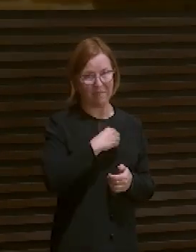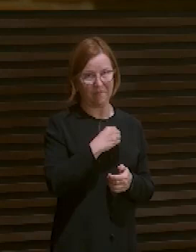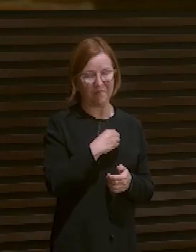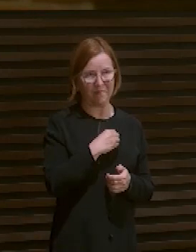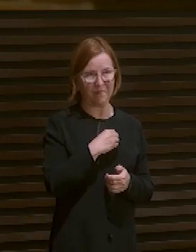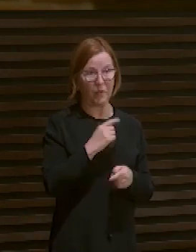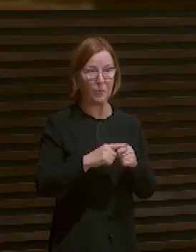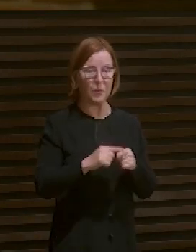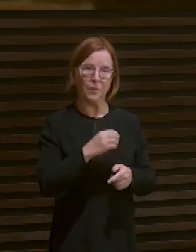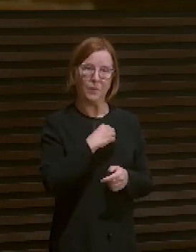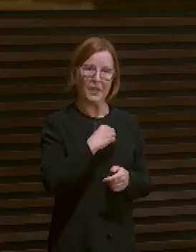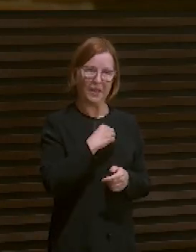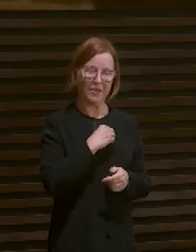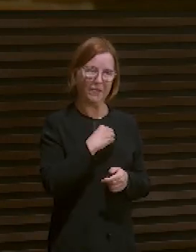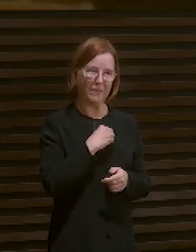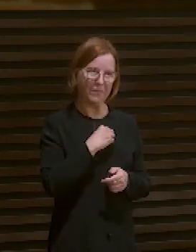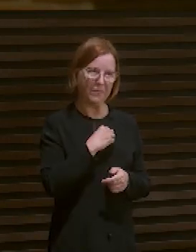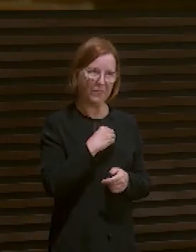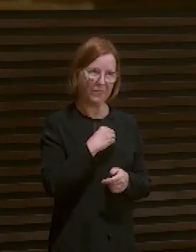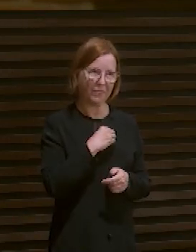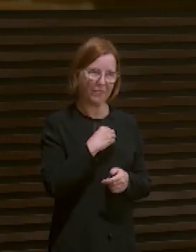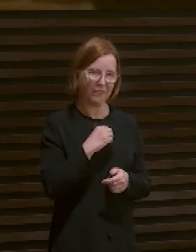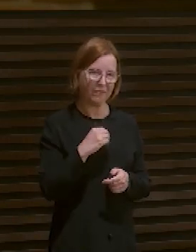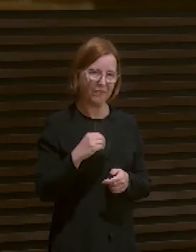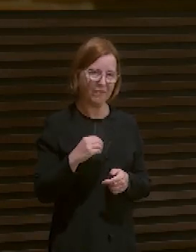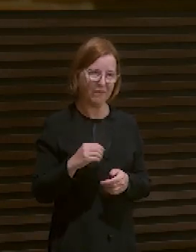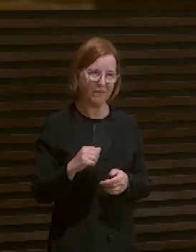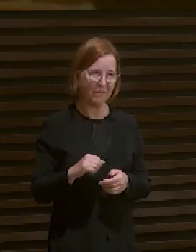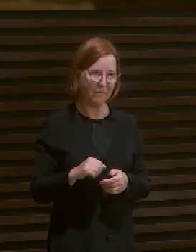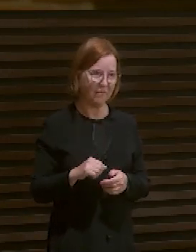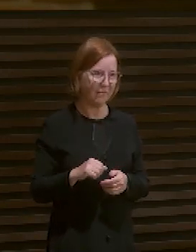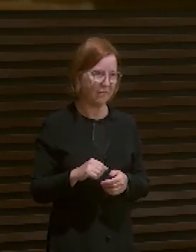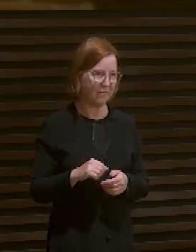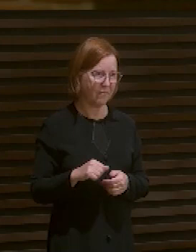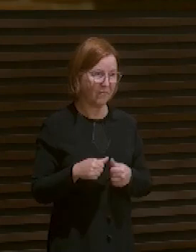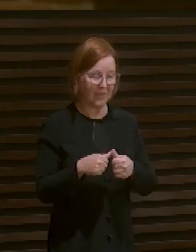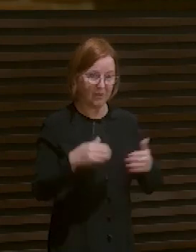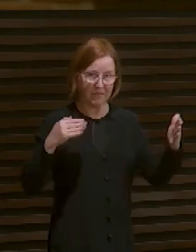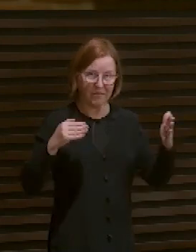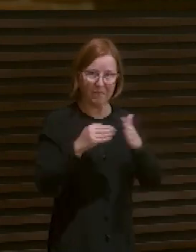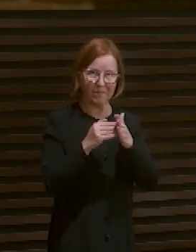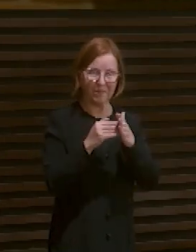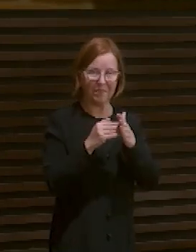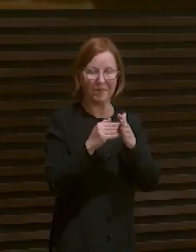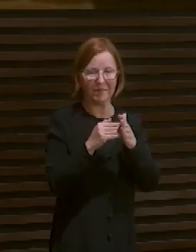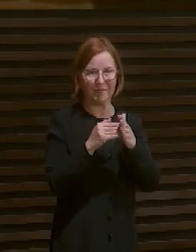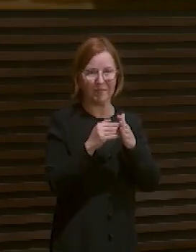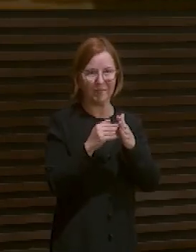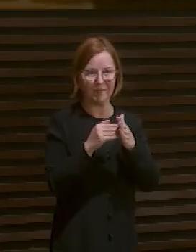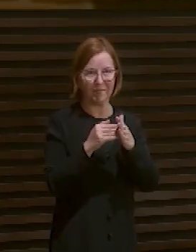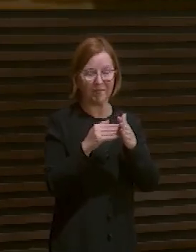Porque é o pecado que está obstaculando